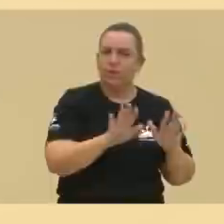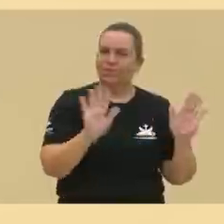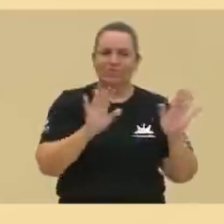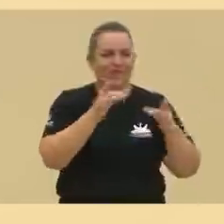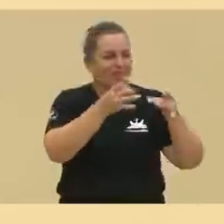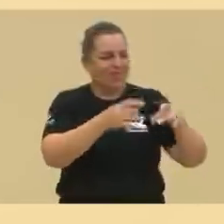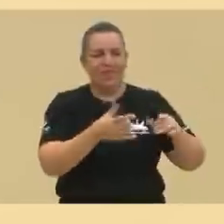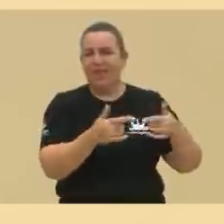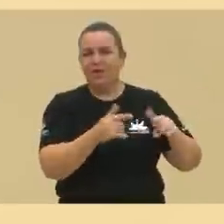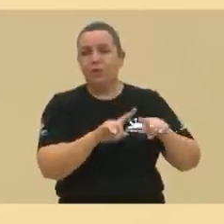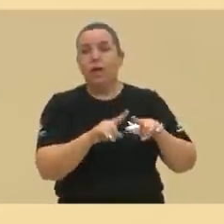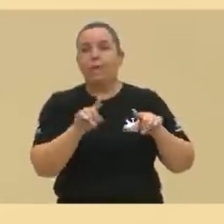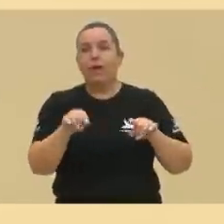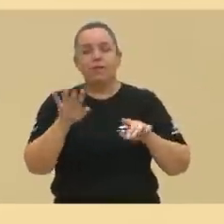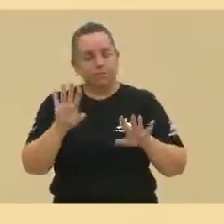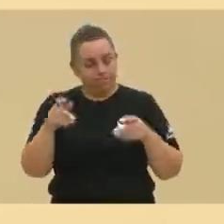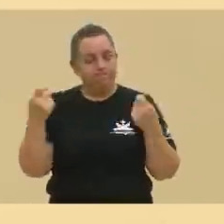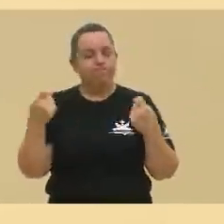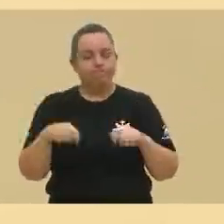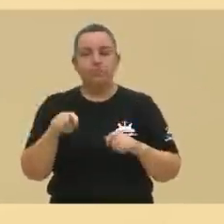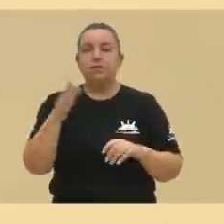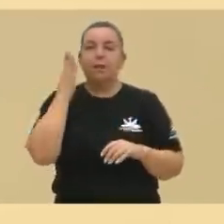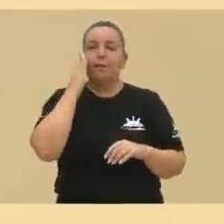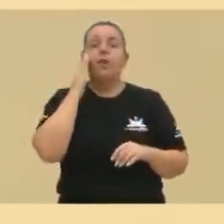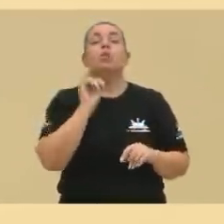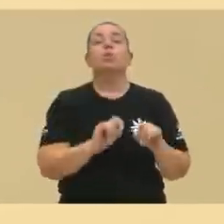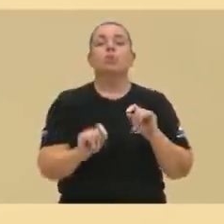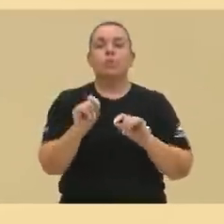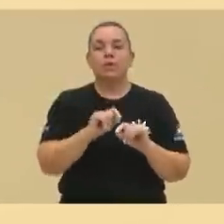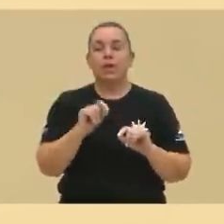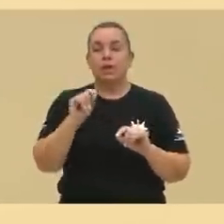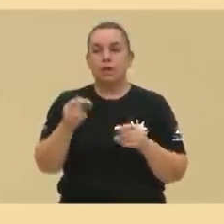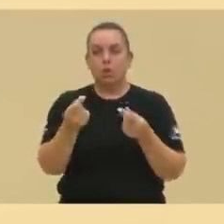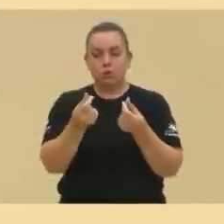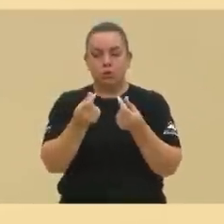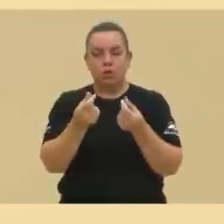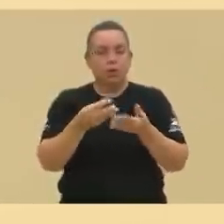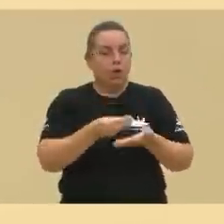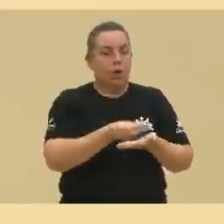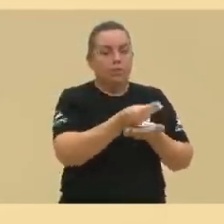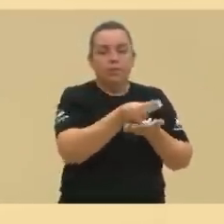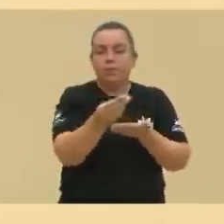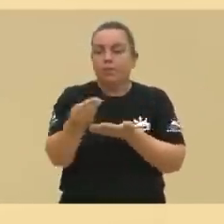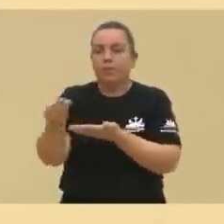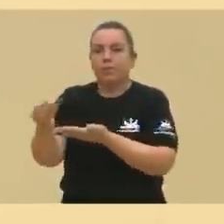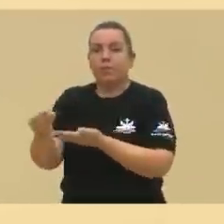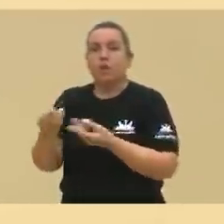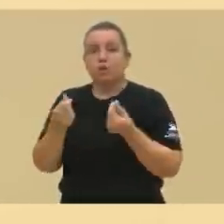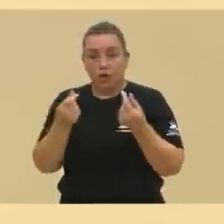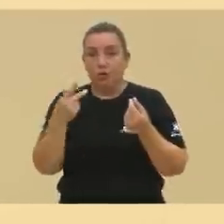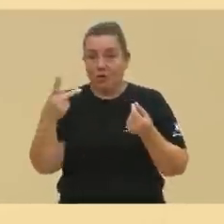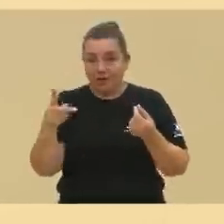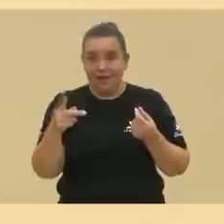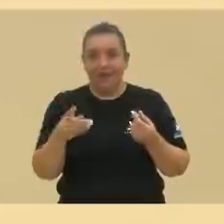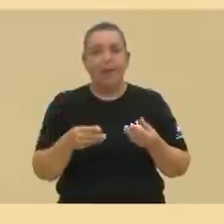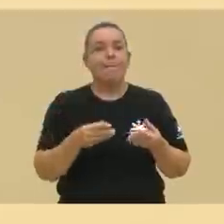muitos mais detalhes dele vai ser o suficiente para saber que a sua fortuna ele distribui os pobres